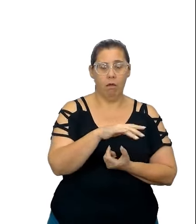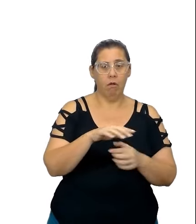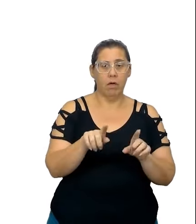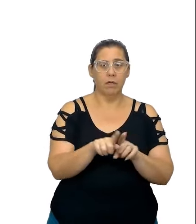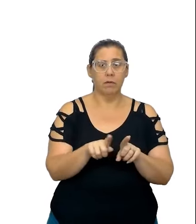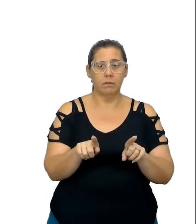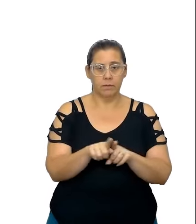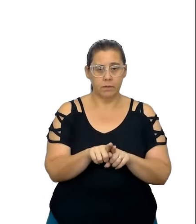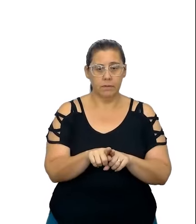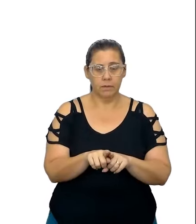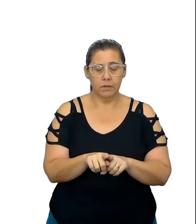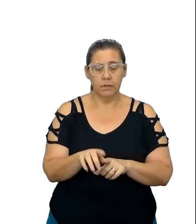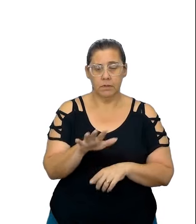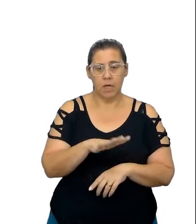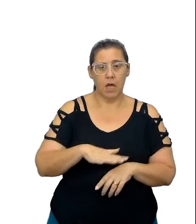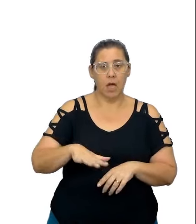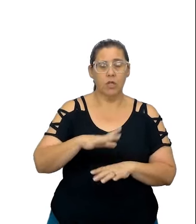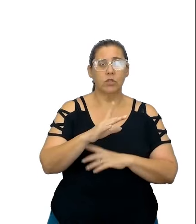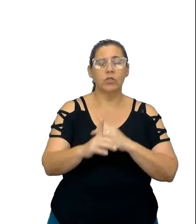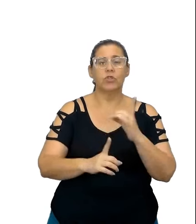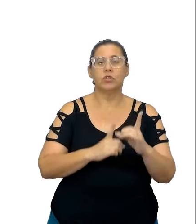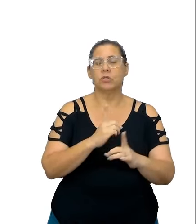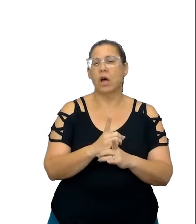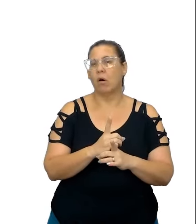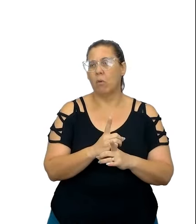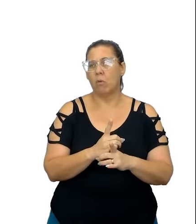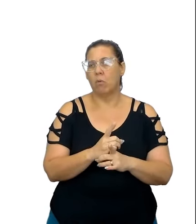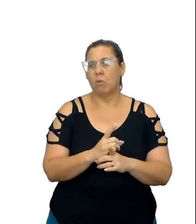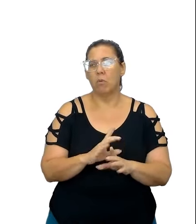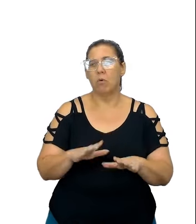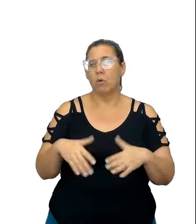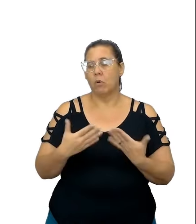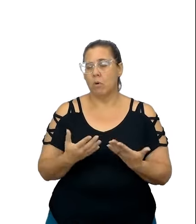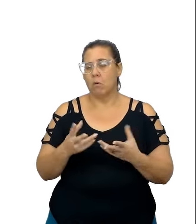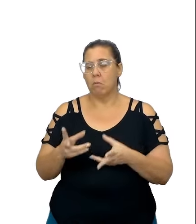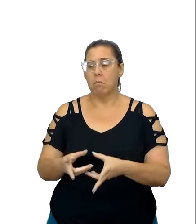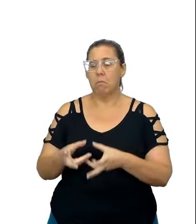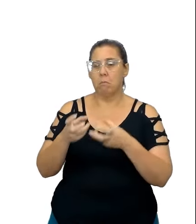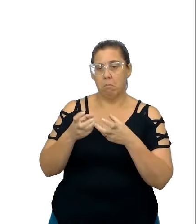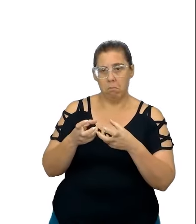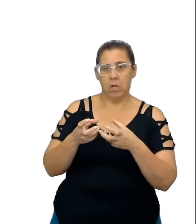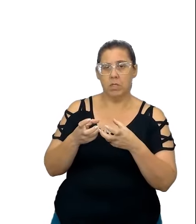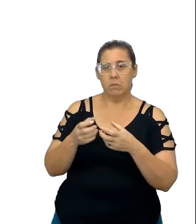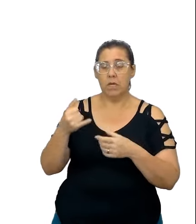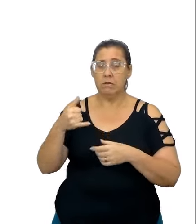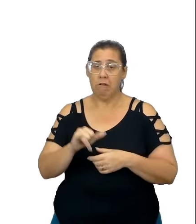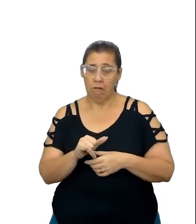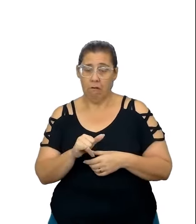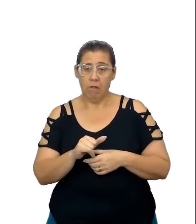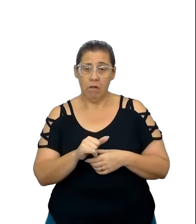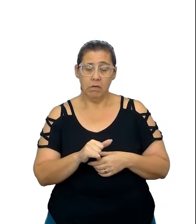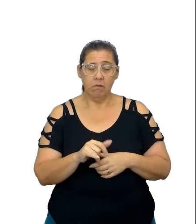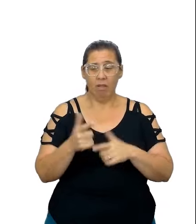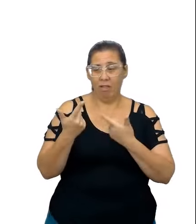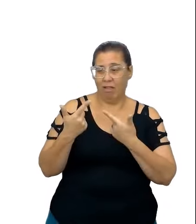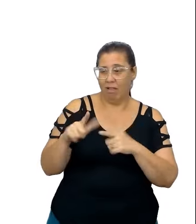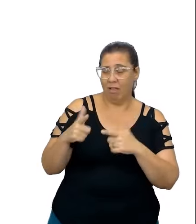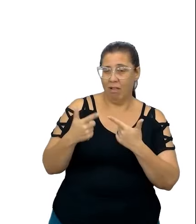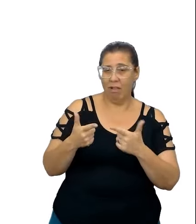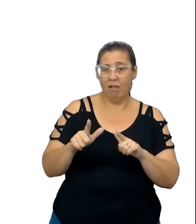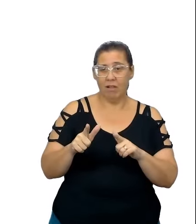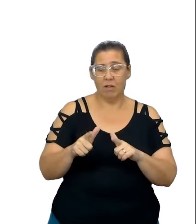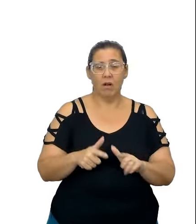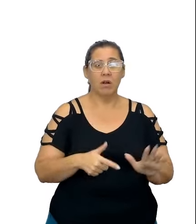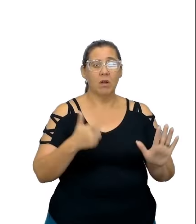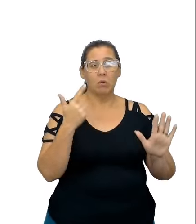por meios digitais. Qual é a habilidade essencial? Identificar crítica ou ironia, humor,